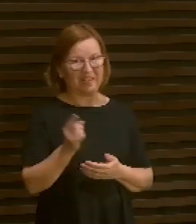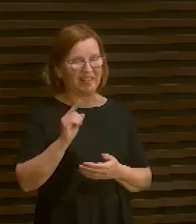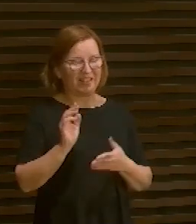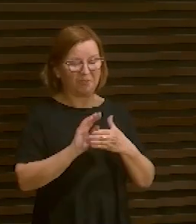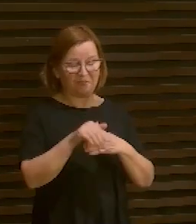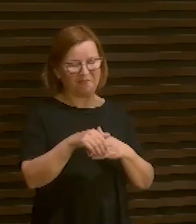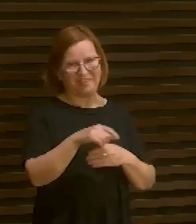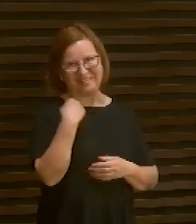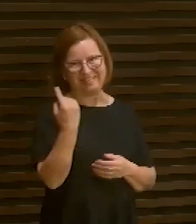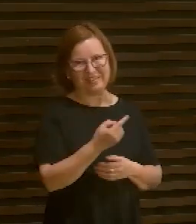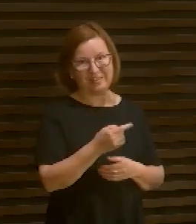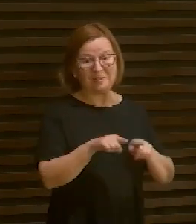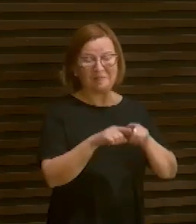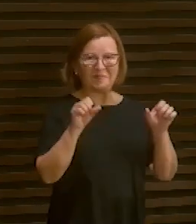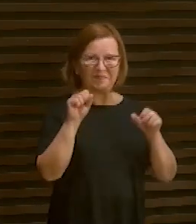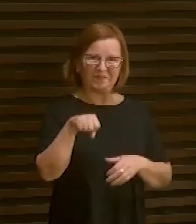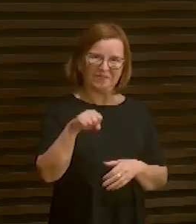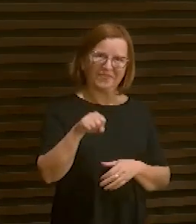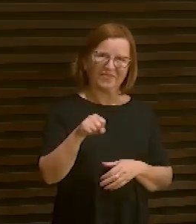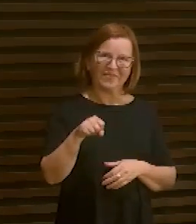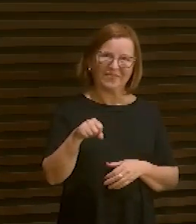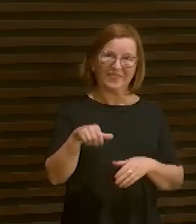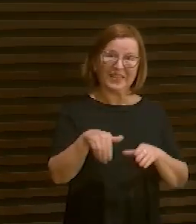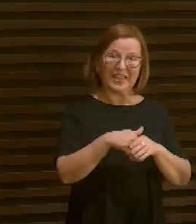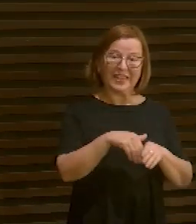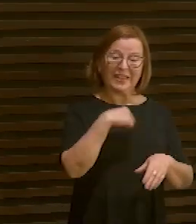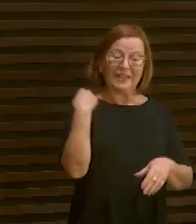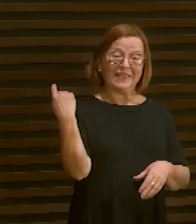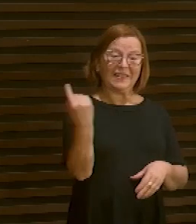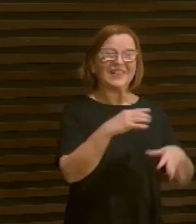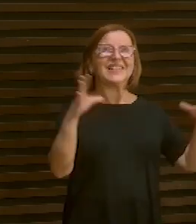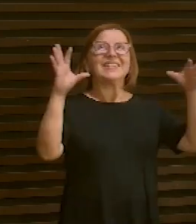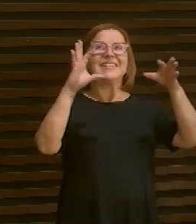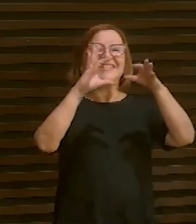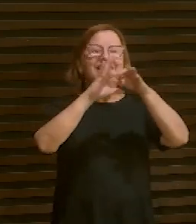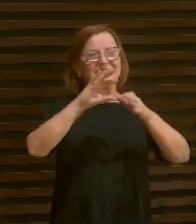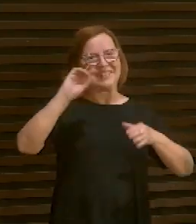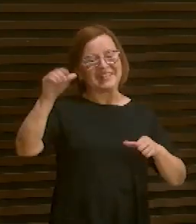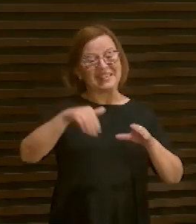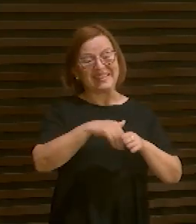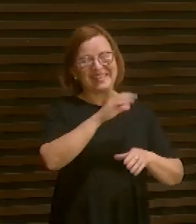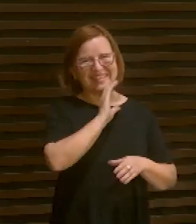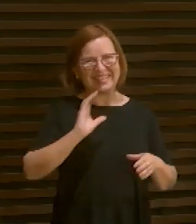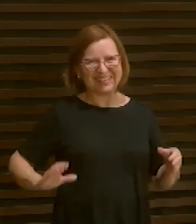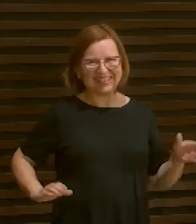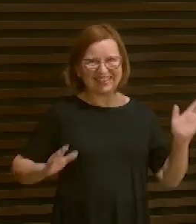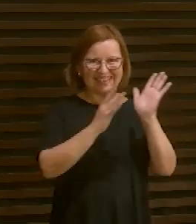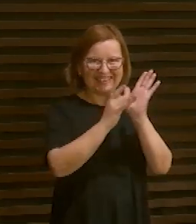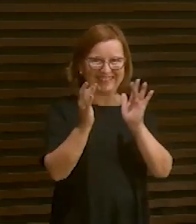fora de nós, mas sim em nossa união com Deus em Cristo Jesus.